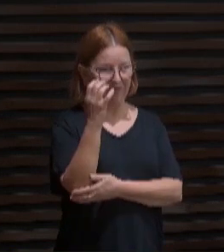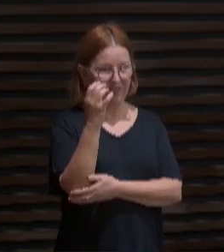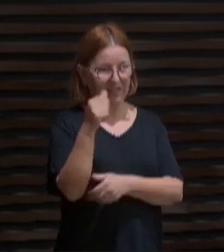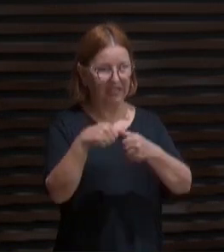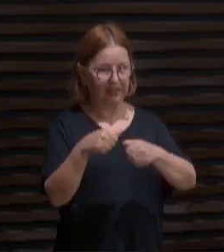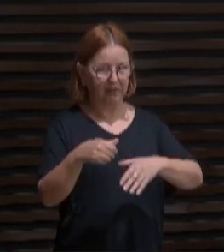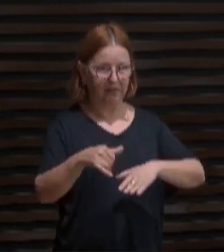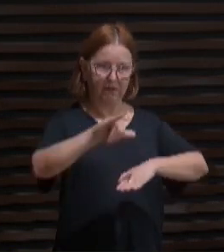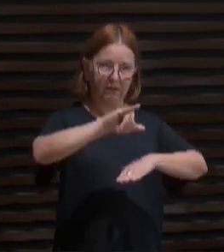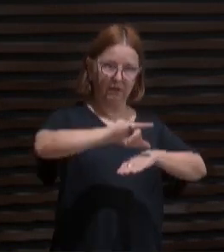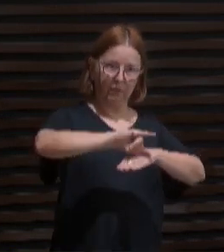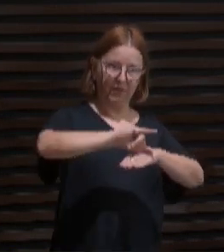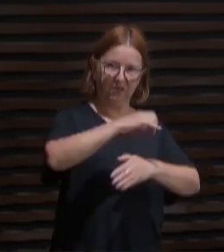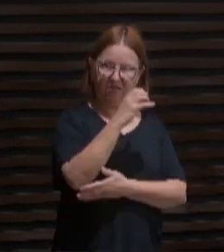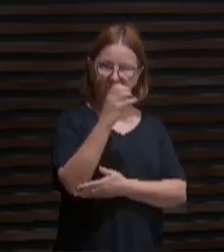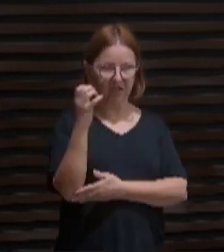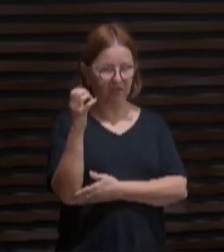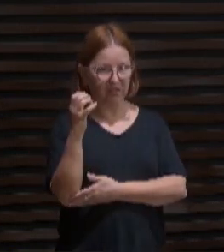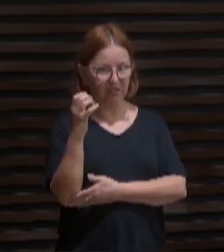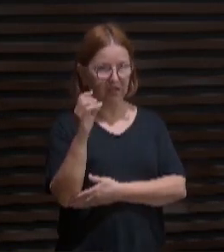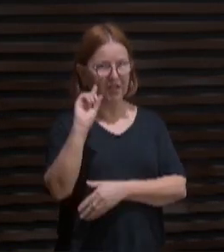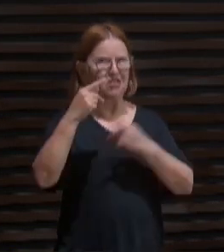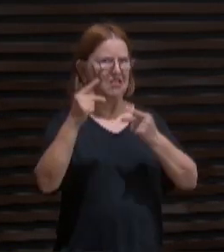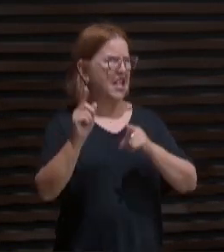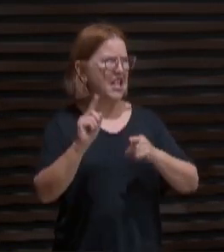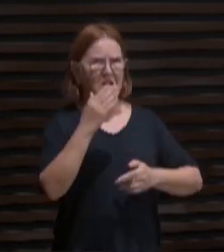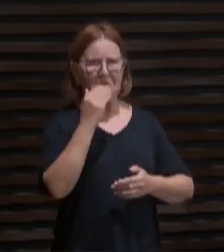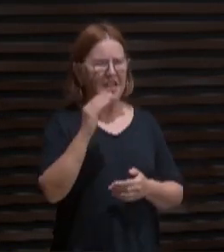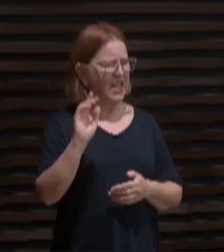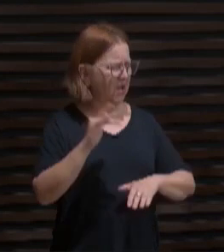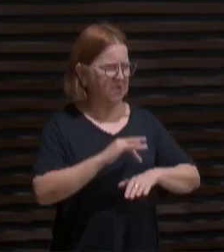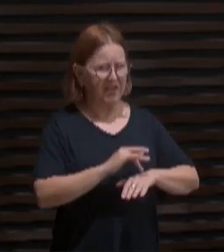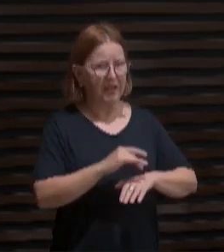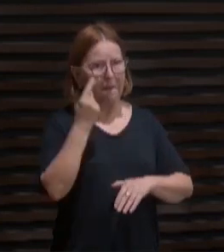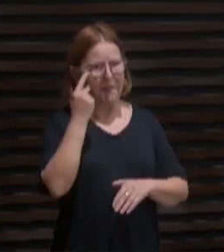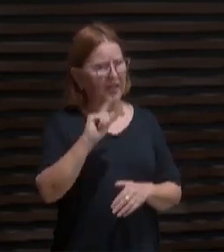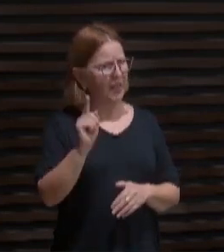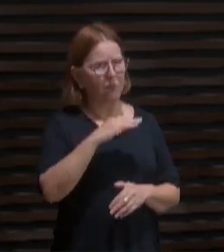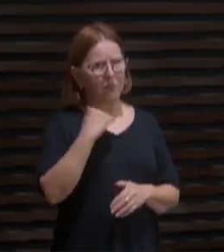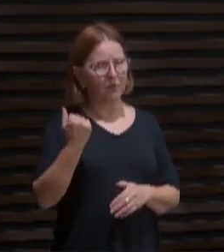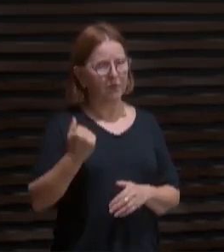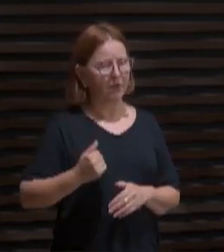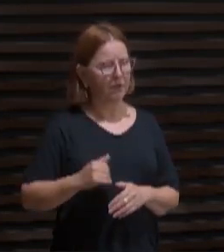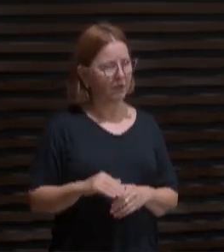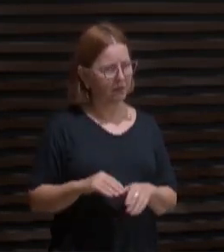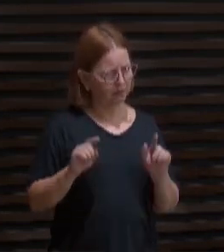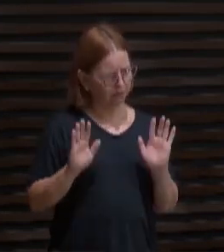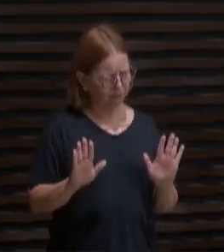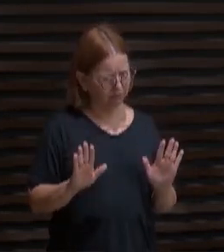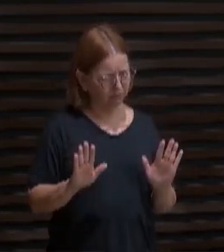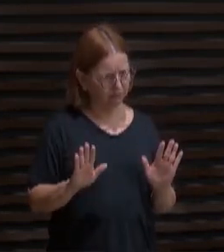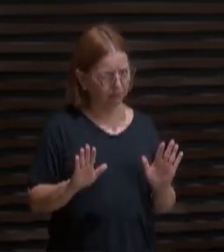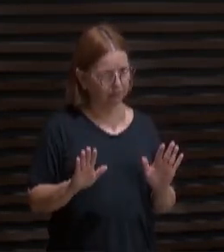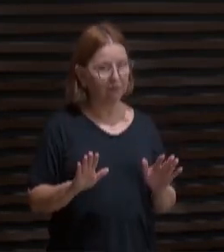jardim, disse Deus: dele não comereis, nem tocareis nele, para que não morrais. Aqui você tem